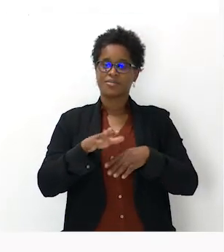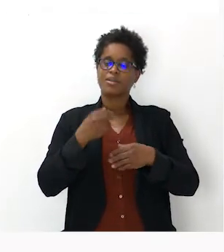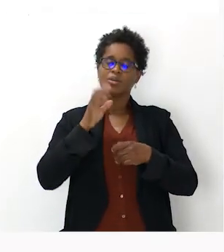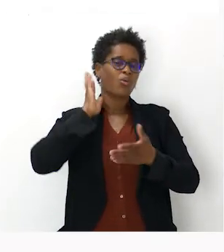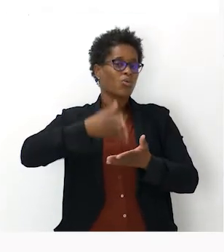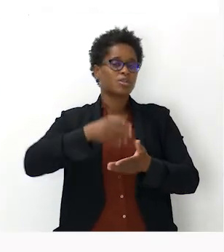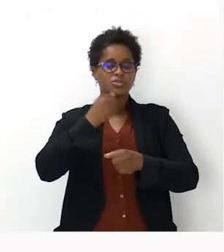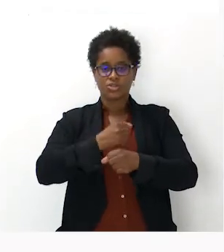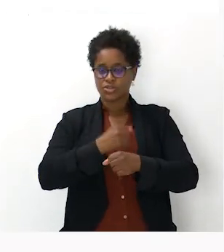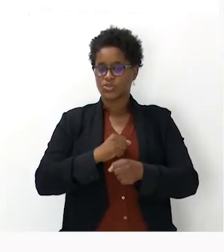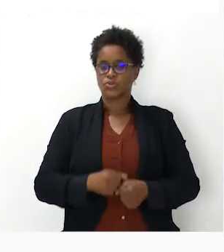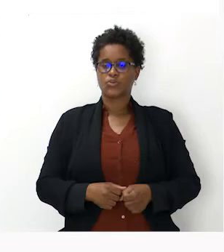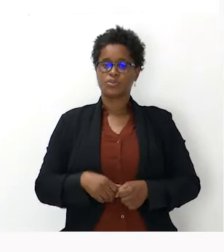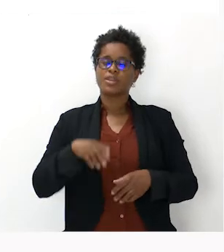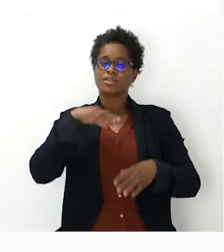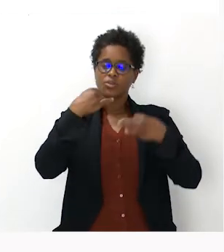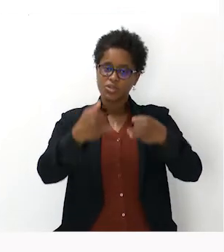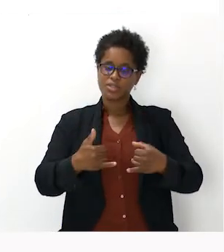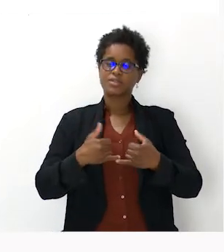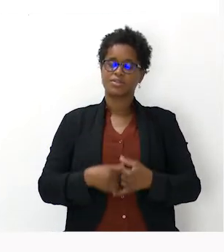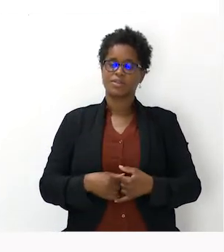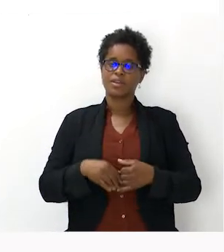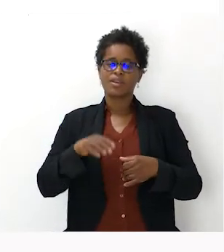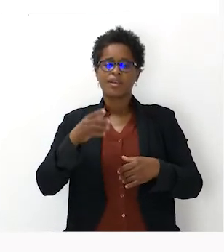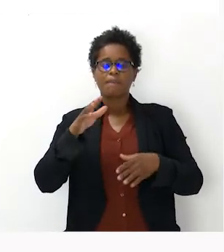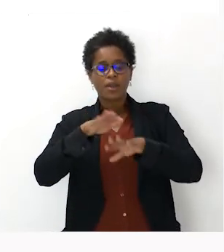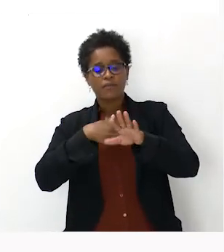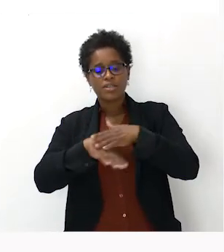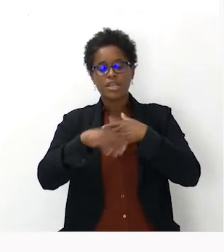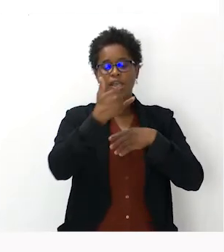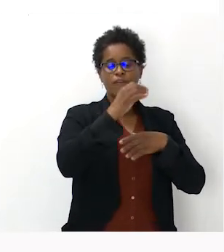o último exercício, que diz o seguinte: Paula